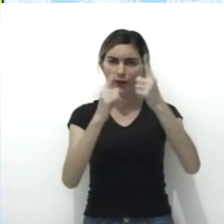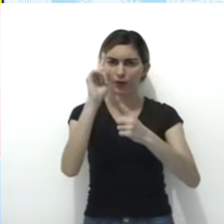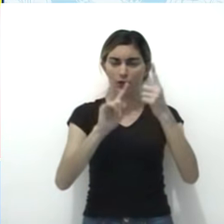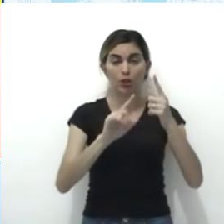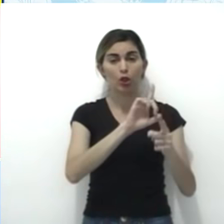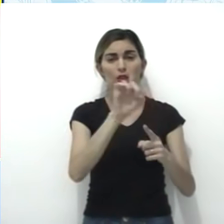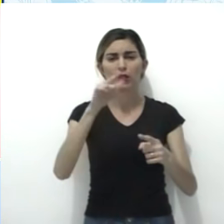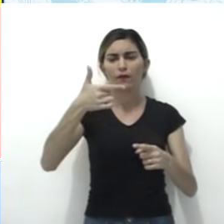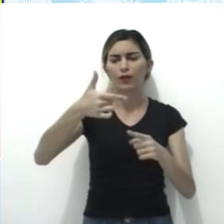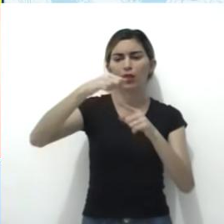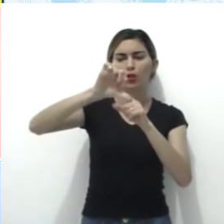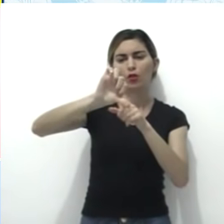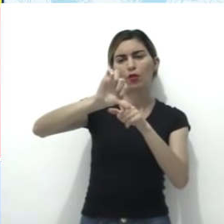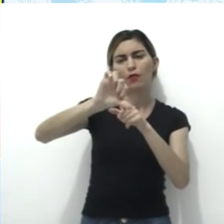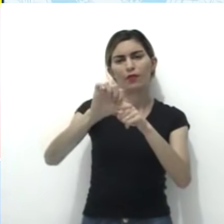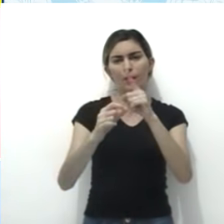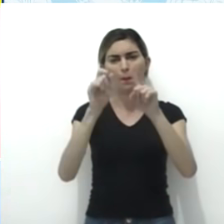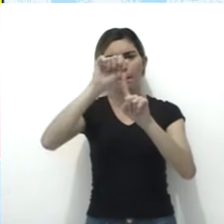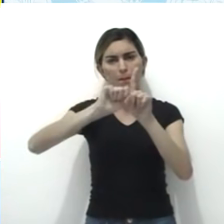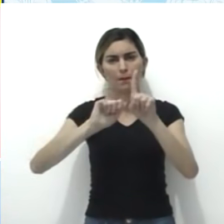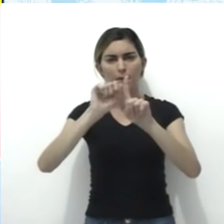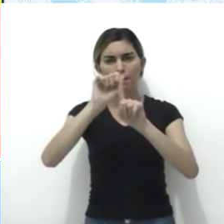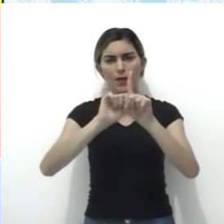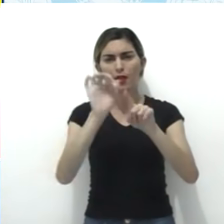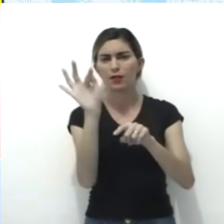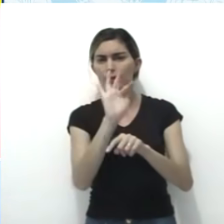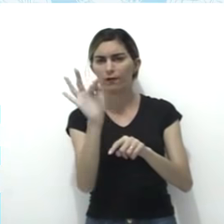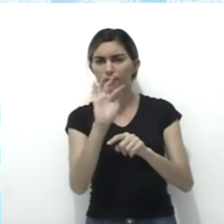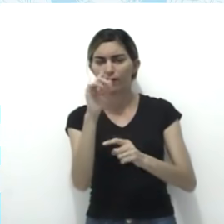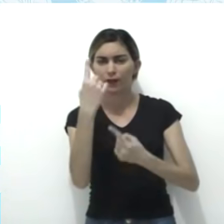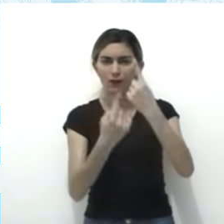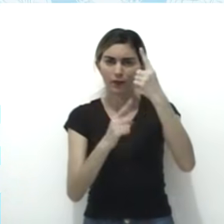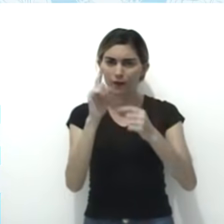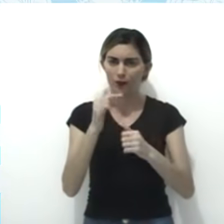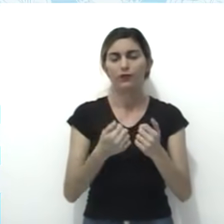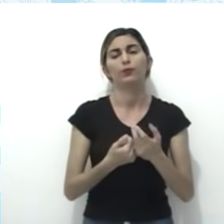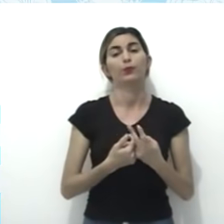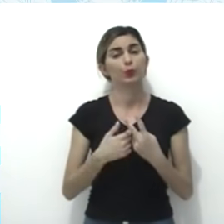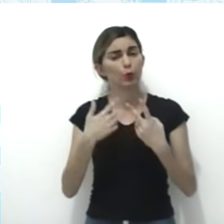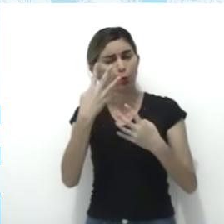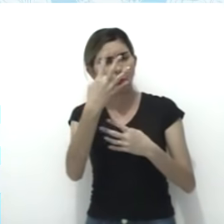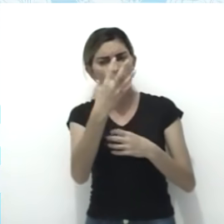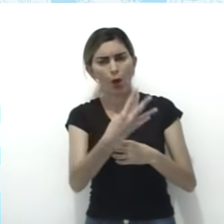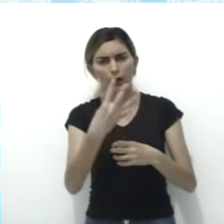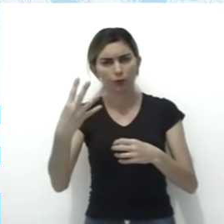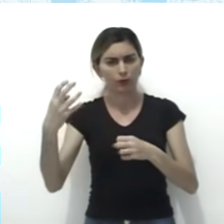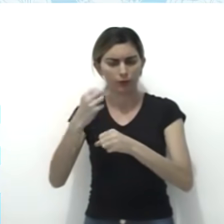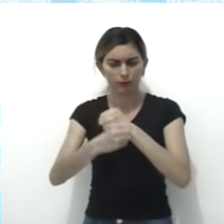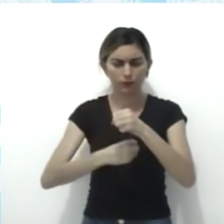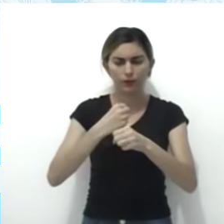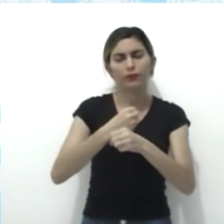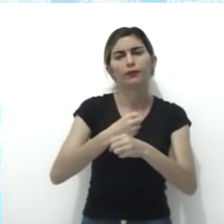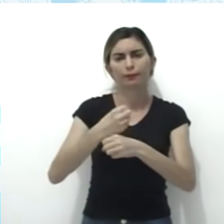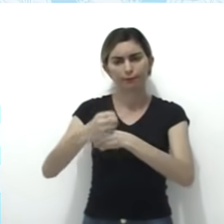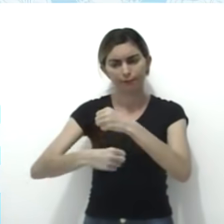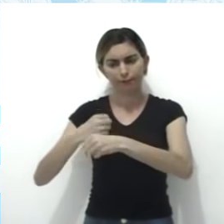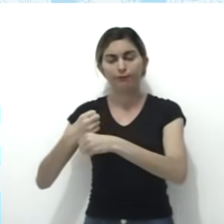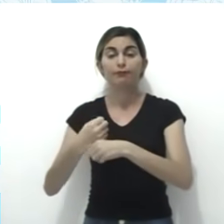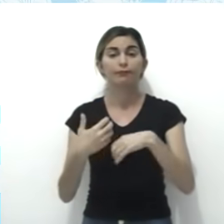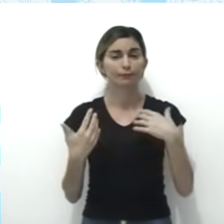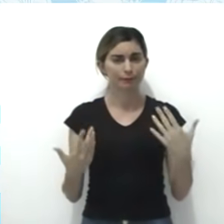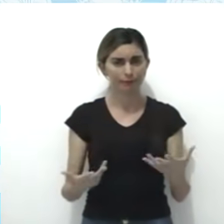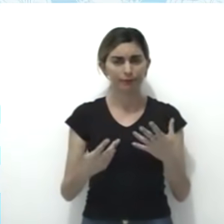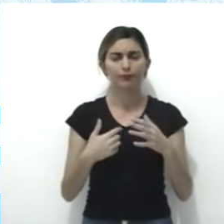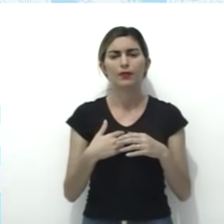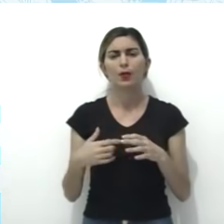todo dia vinte e nove de fevereiro a cada quatro anos é o movimento de translação é o movimento